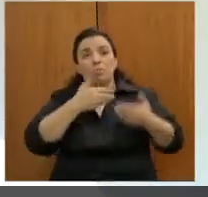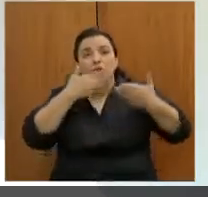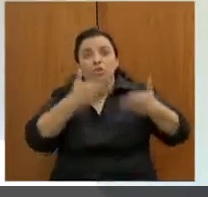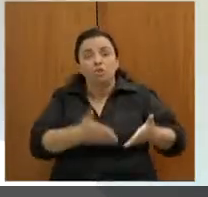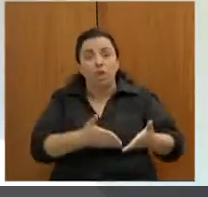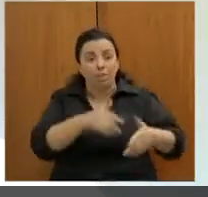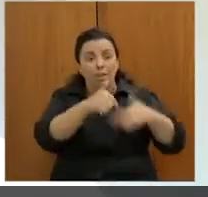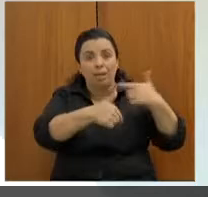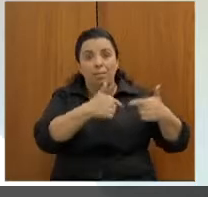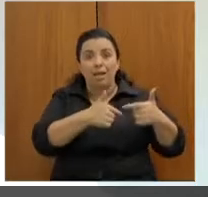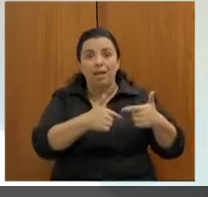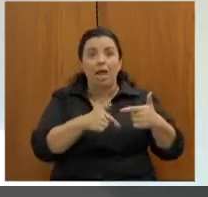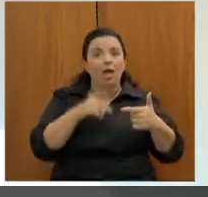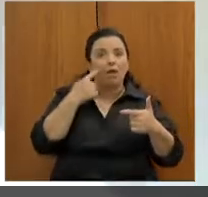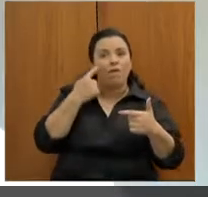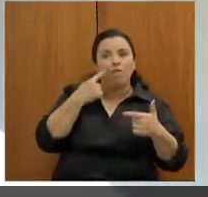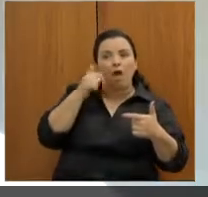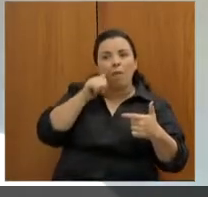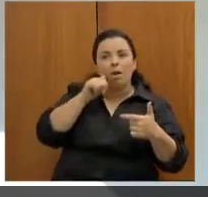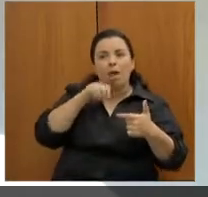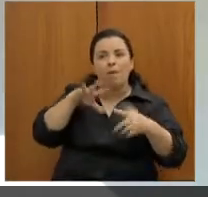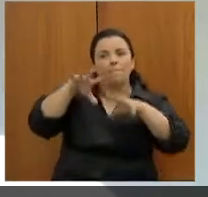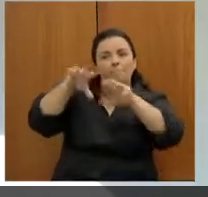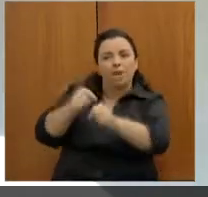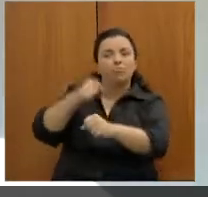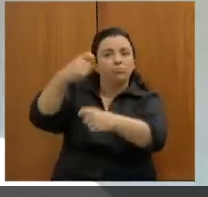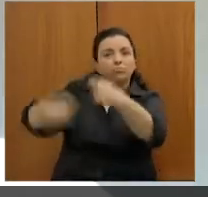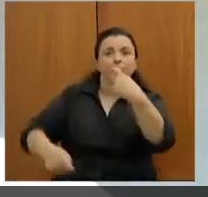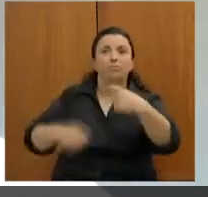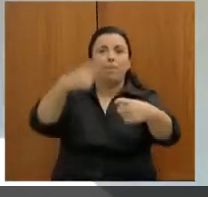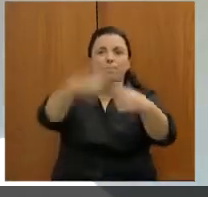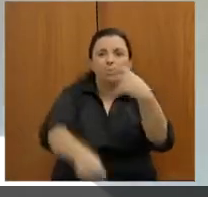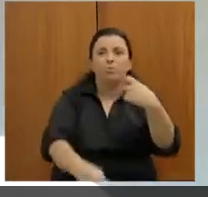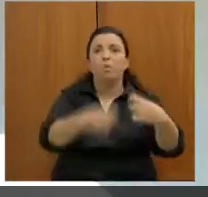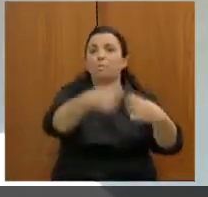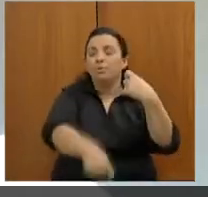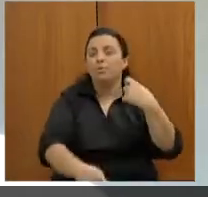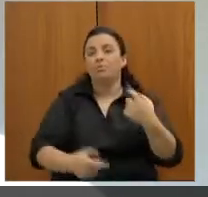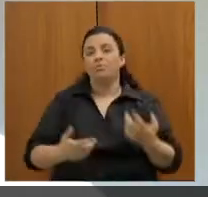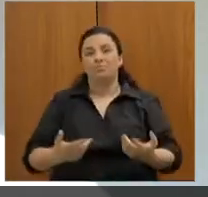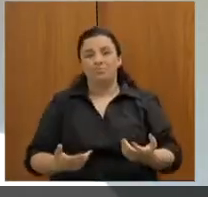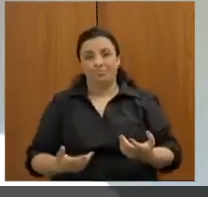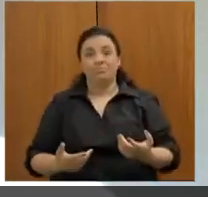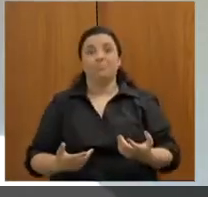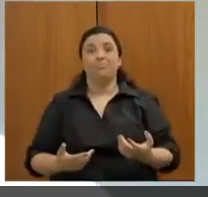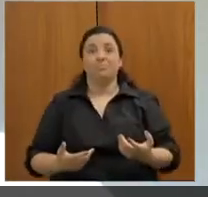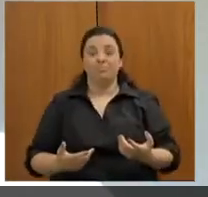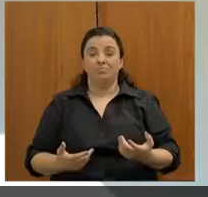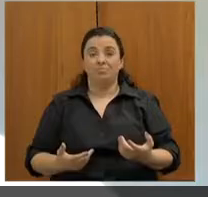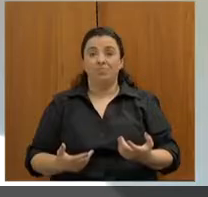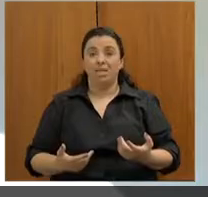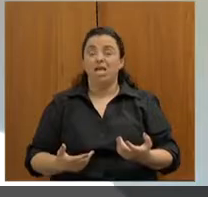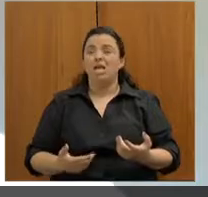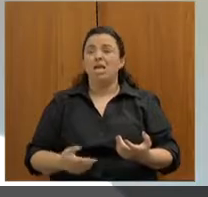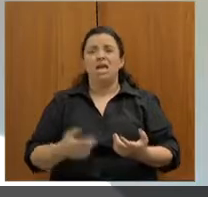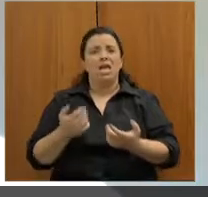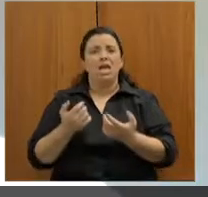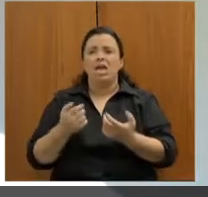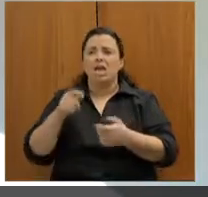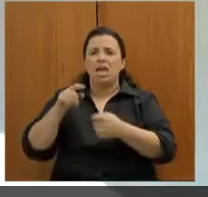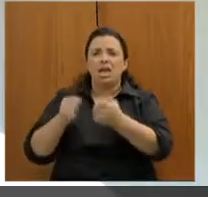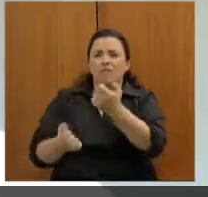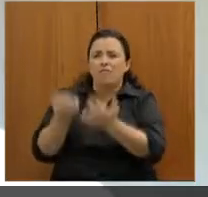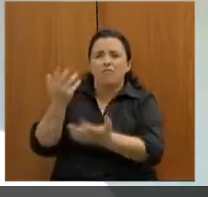dedos e o automático território hoje sob medida na queimada tá latifundiário a